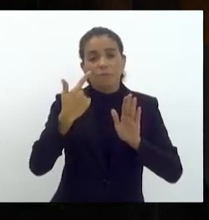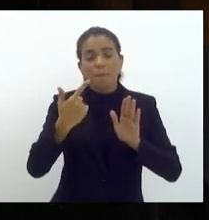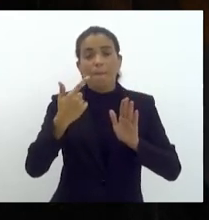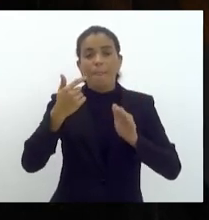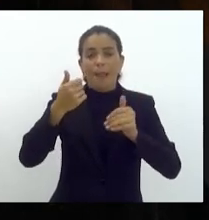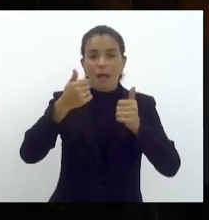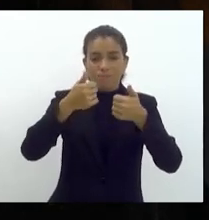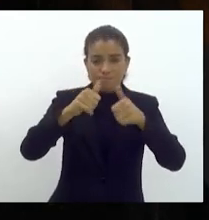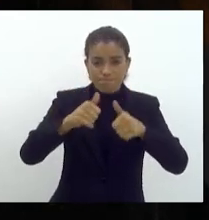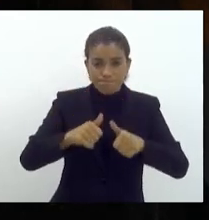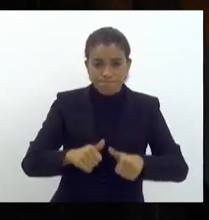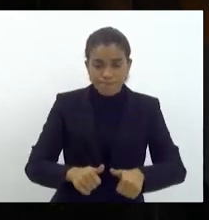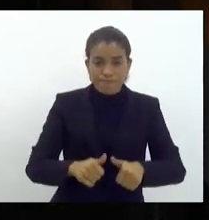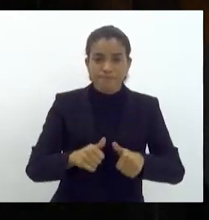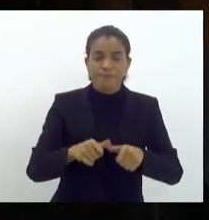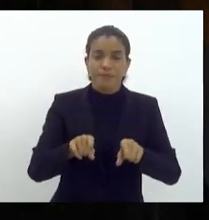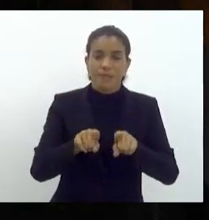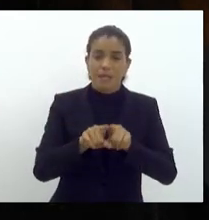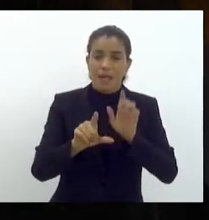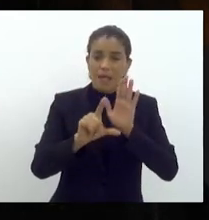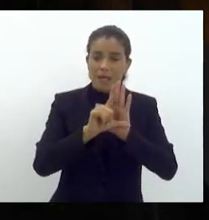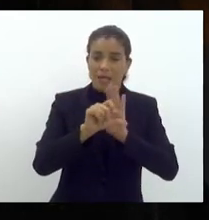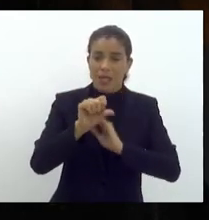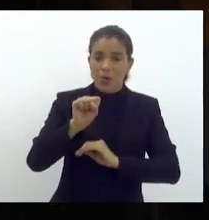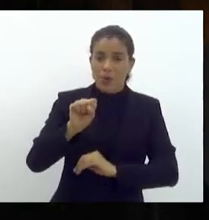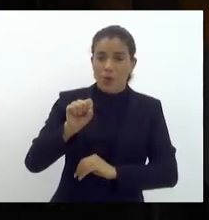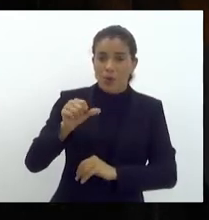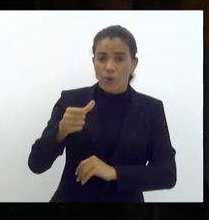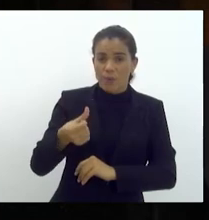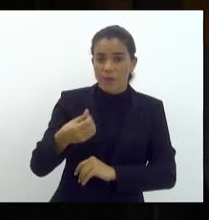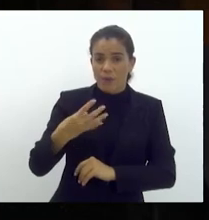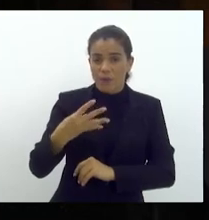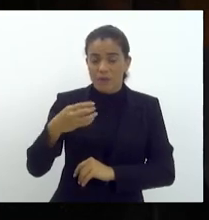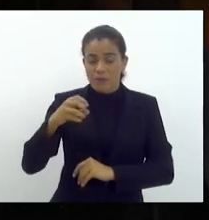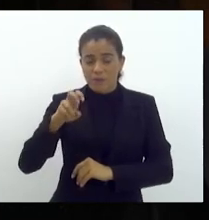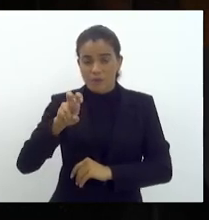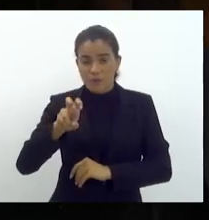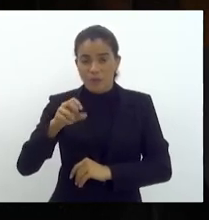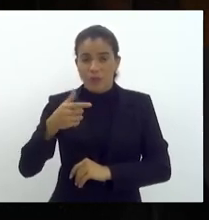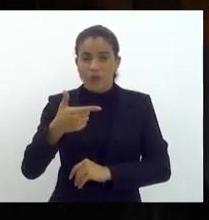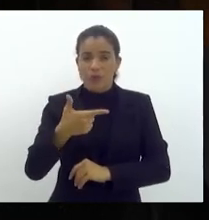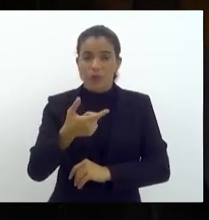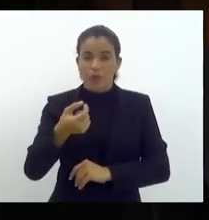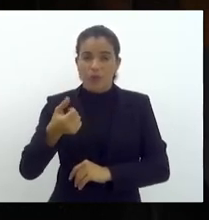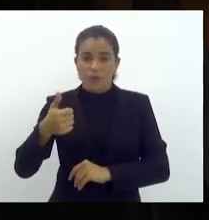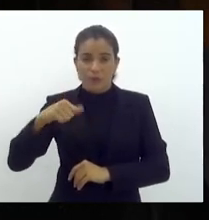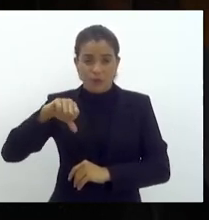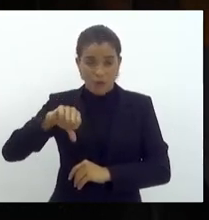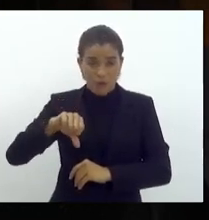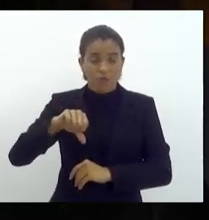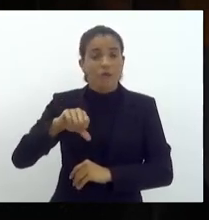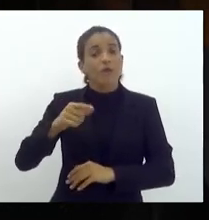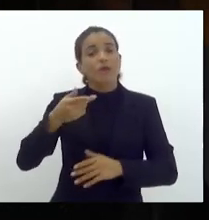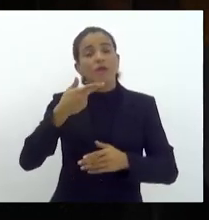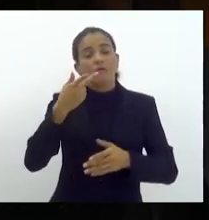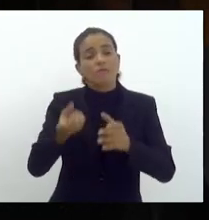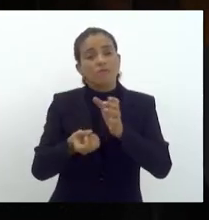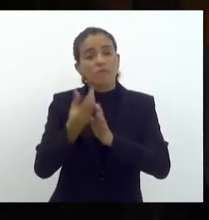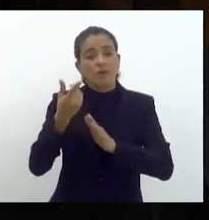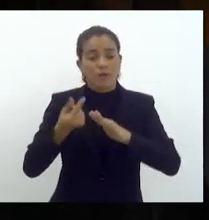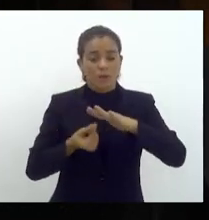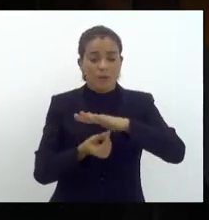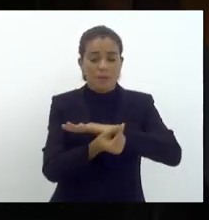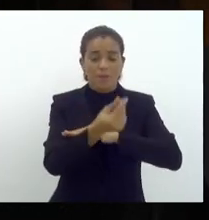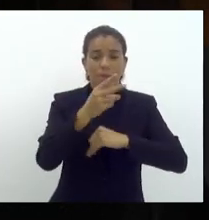distantes aos ditames da lei 8645 de 19 que institui o fundo orçamentário